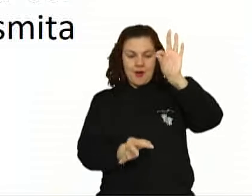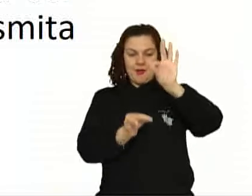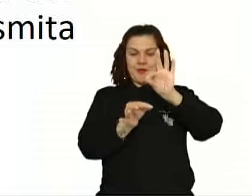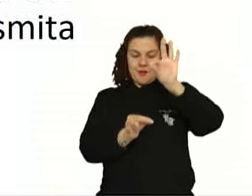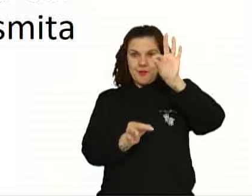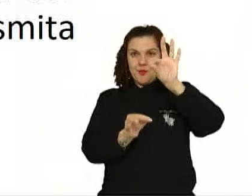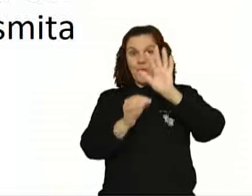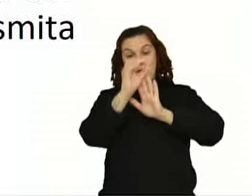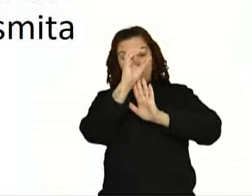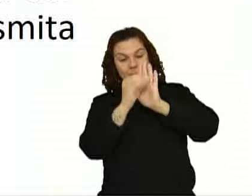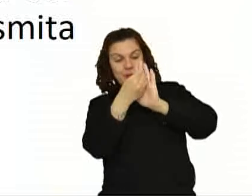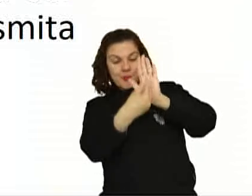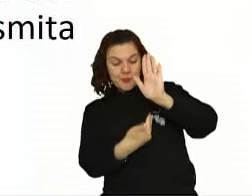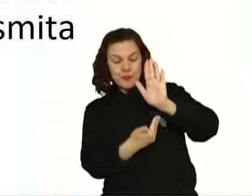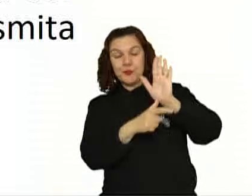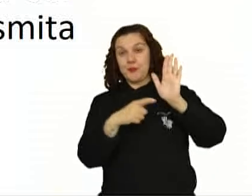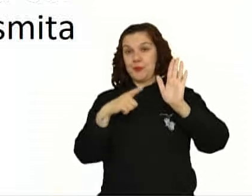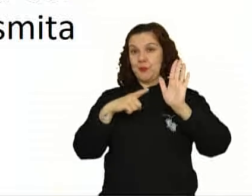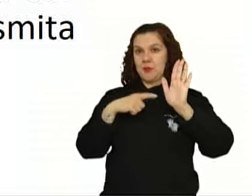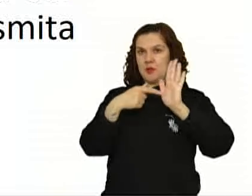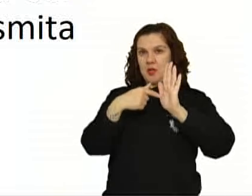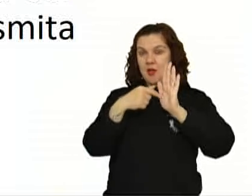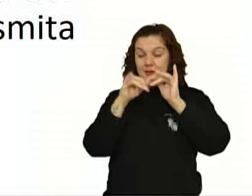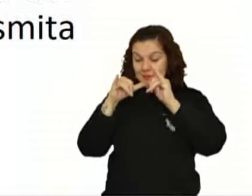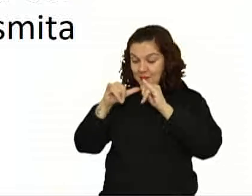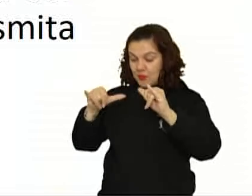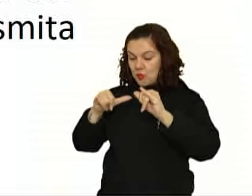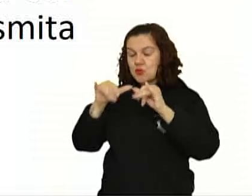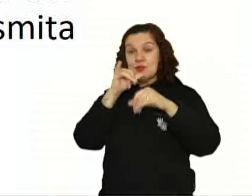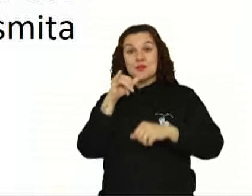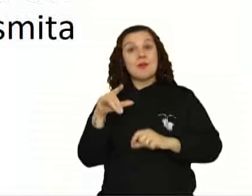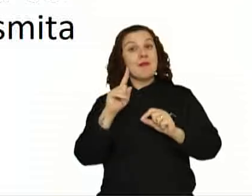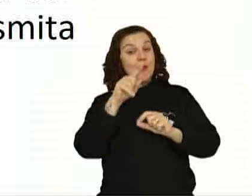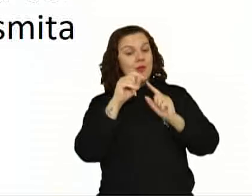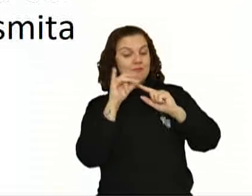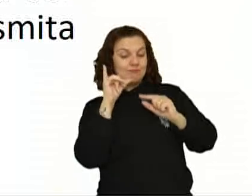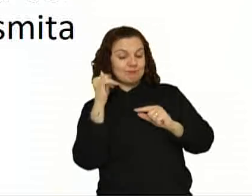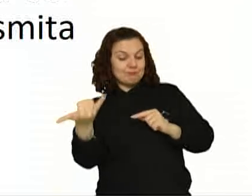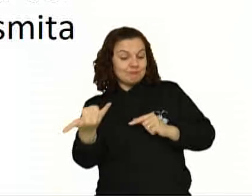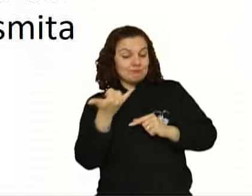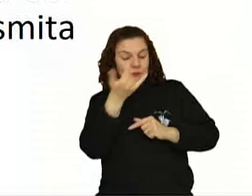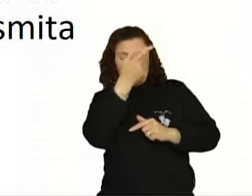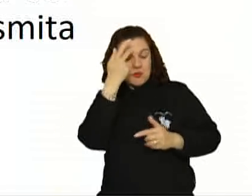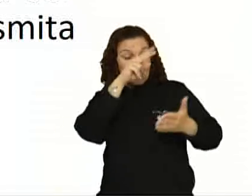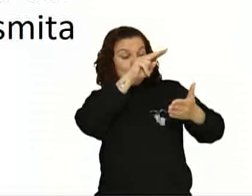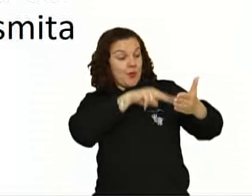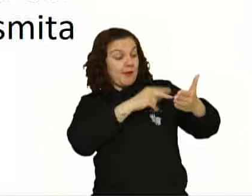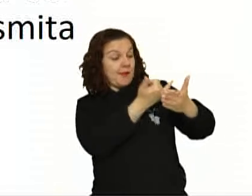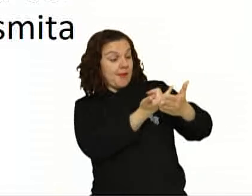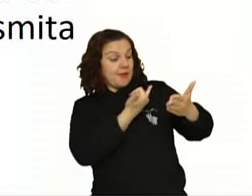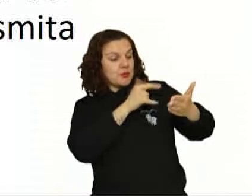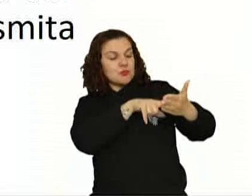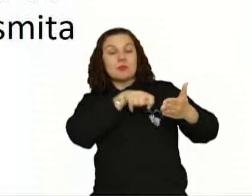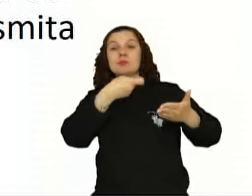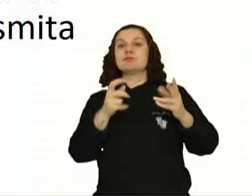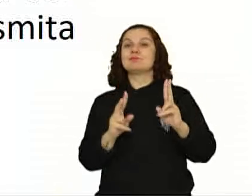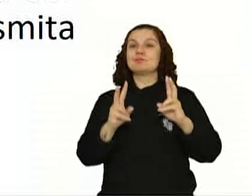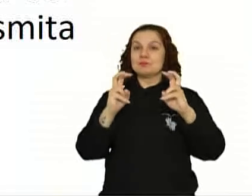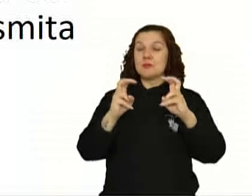acordo com seu conteúdo. As notícias têm o objetivo de informar o leitor a respeito de determinado